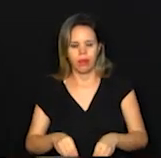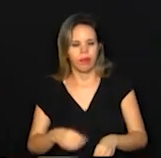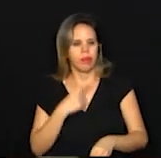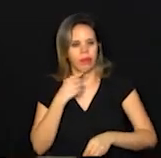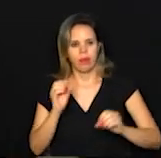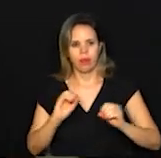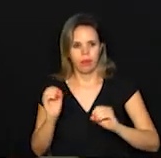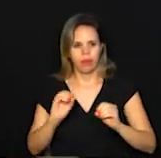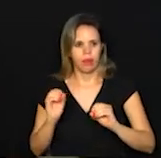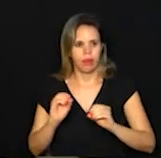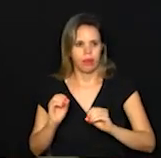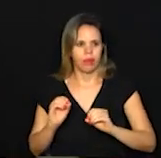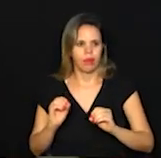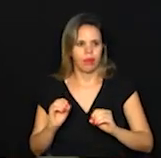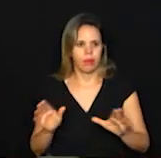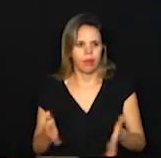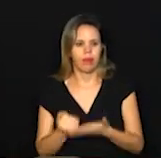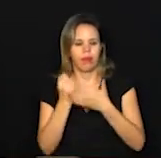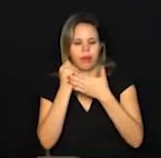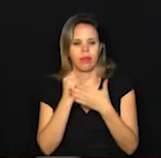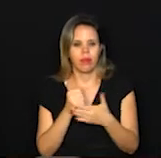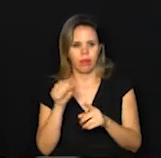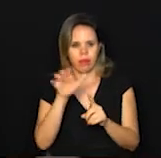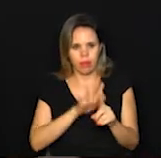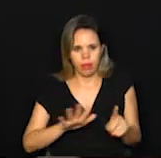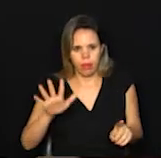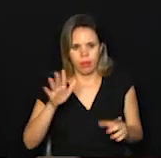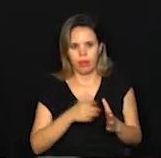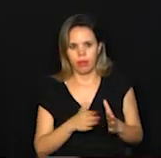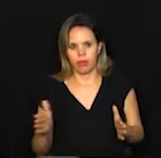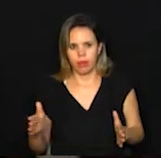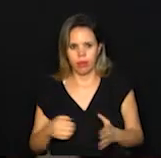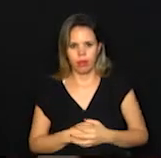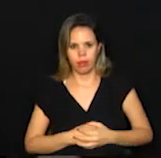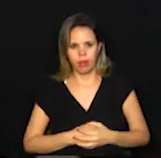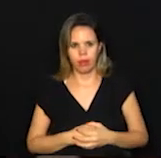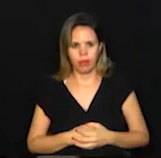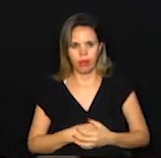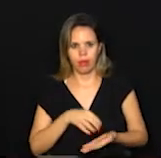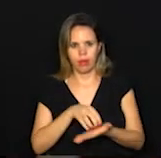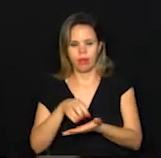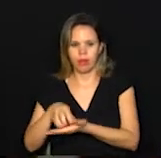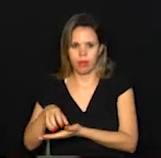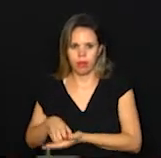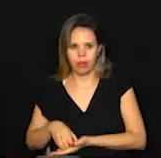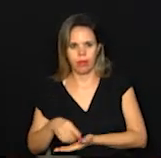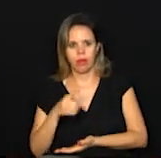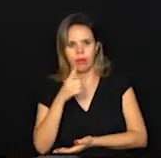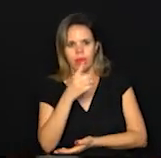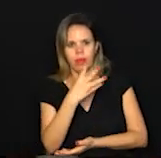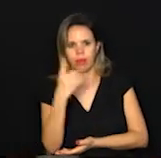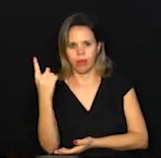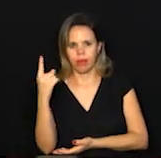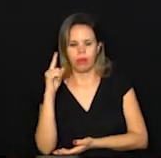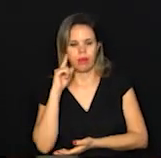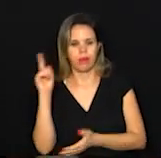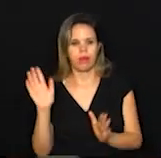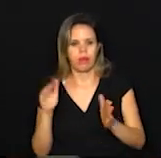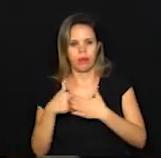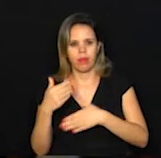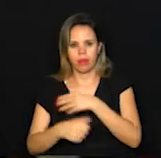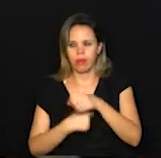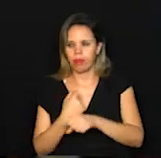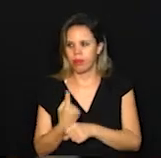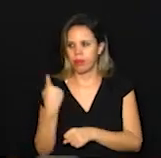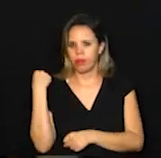dúvida que é o setor que mais contribui para a sociedade nessa pandemia. É um setor que ficou por 141 dias fechados o ano